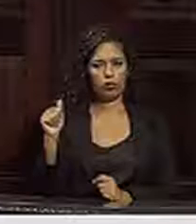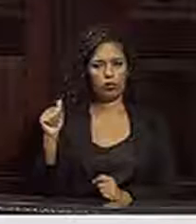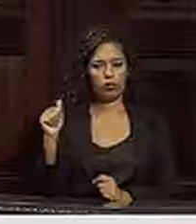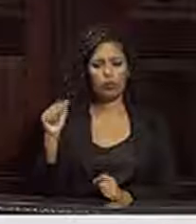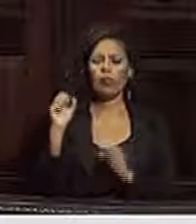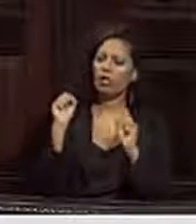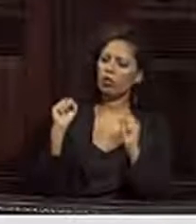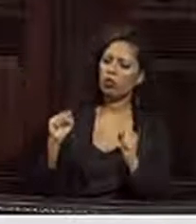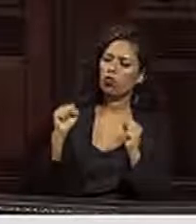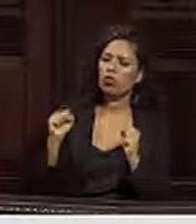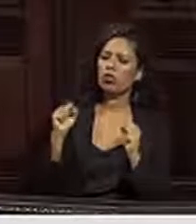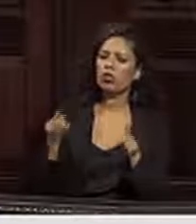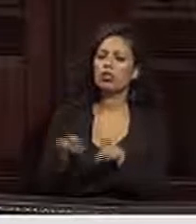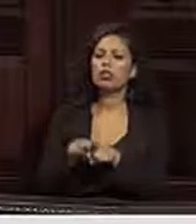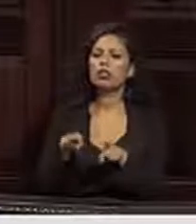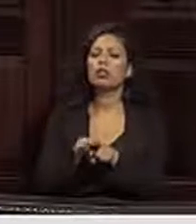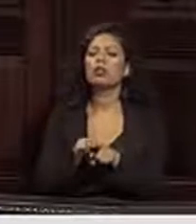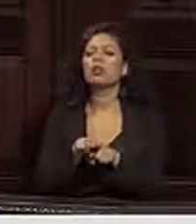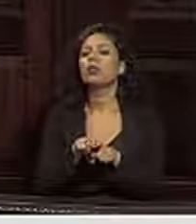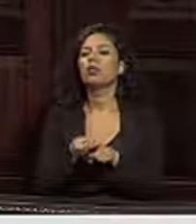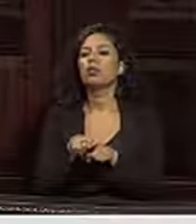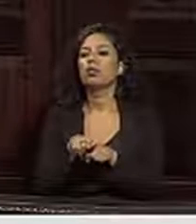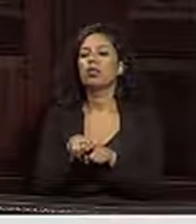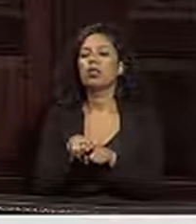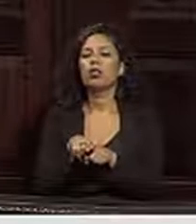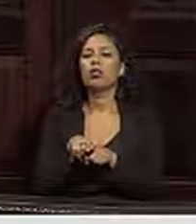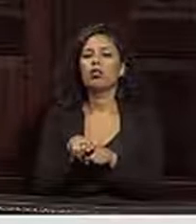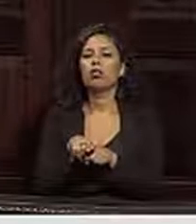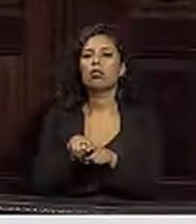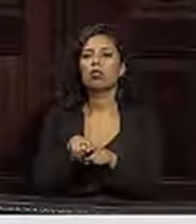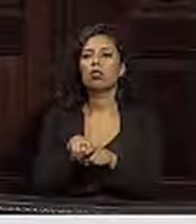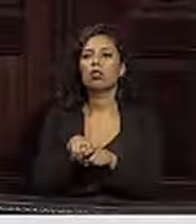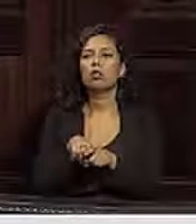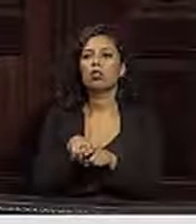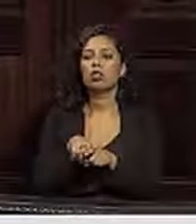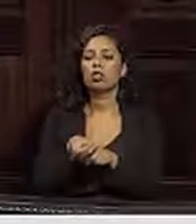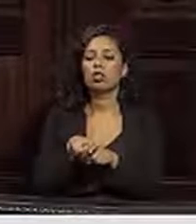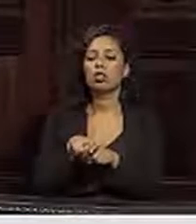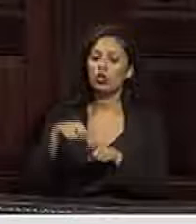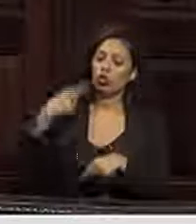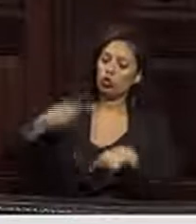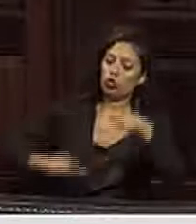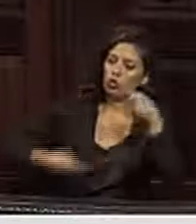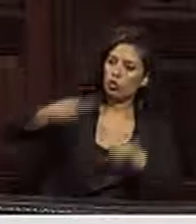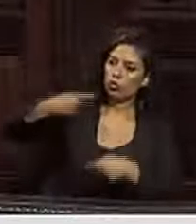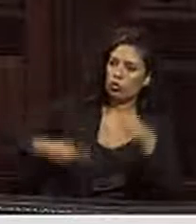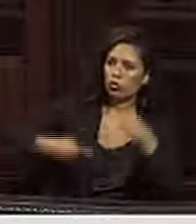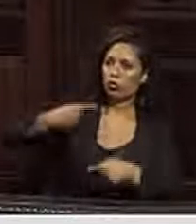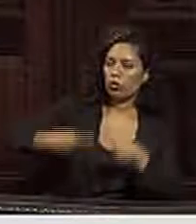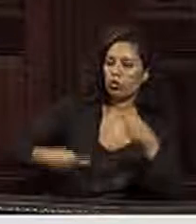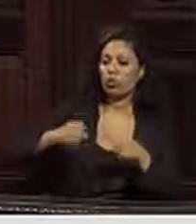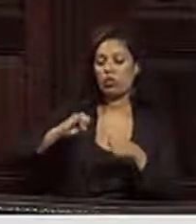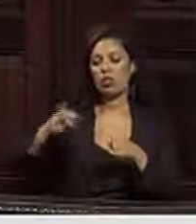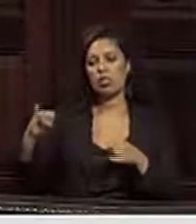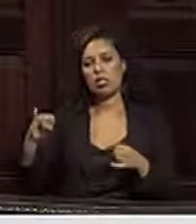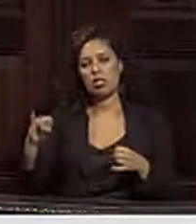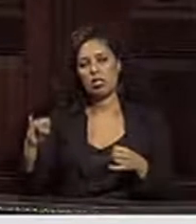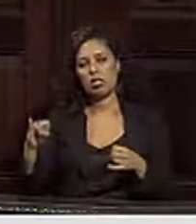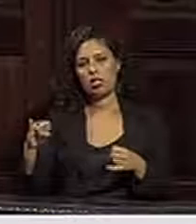ou tinha a oportunidade de discutir se a